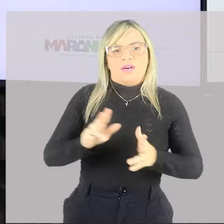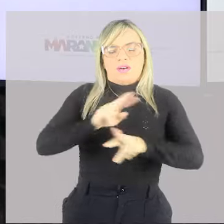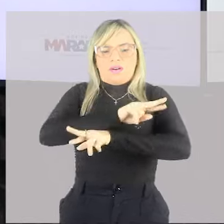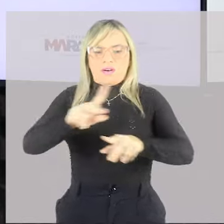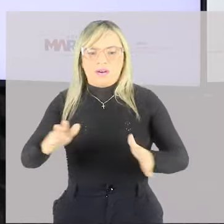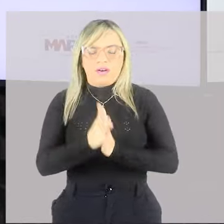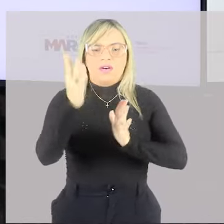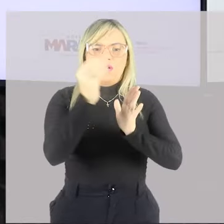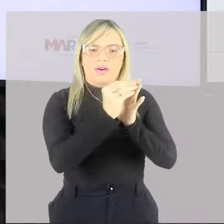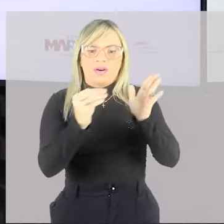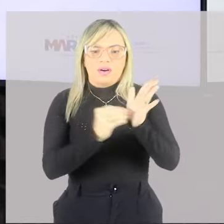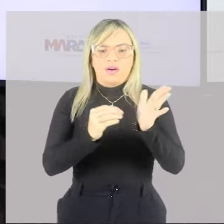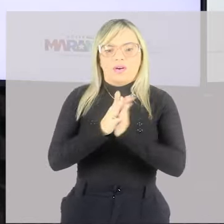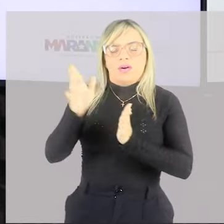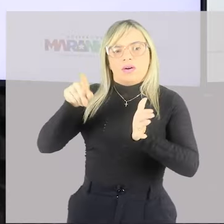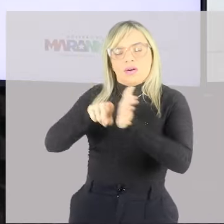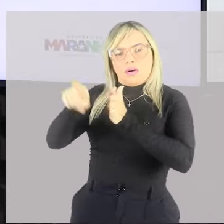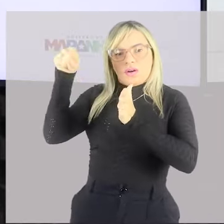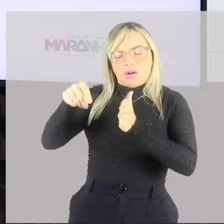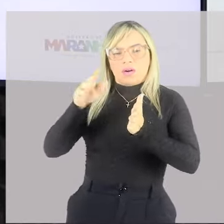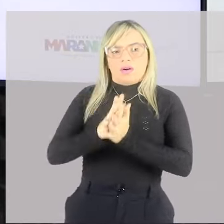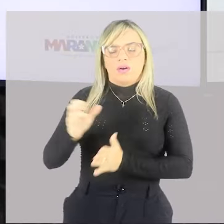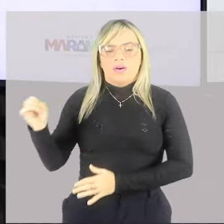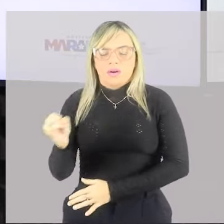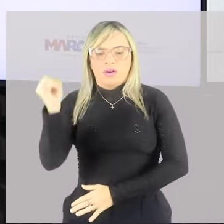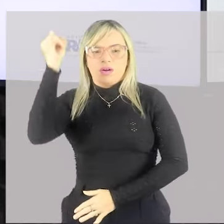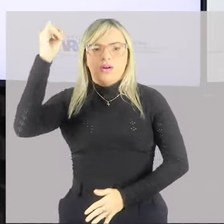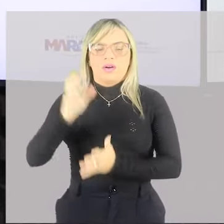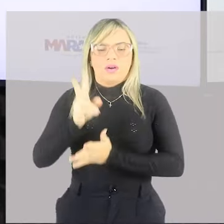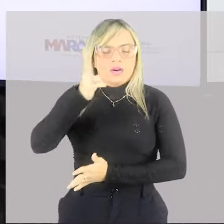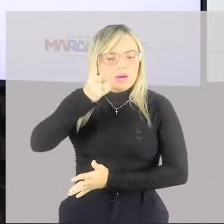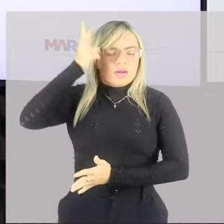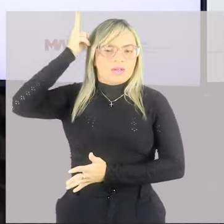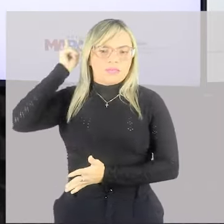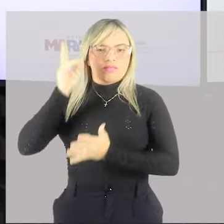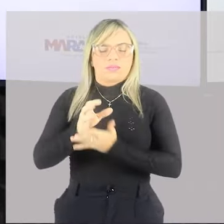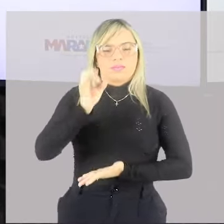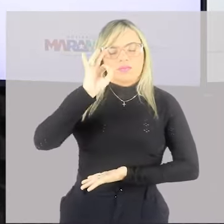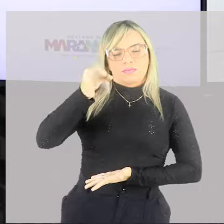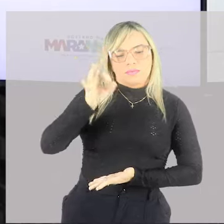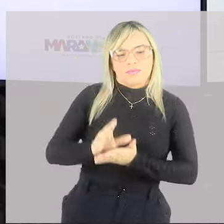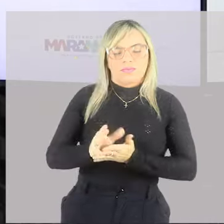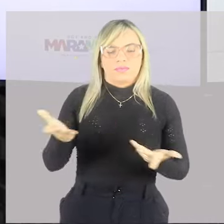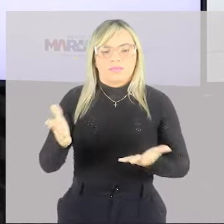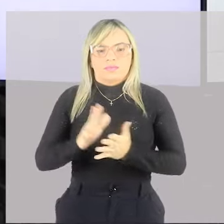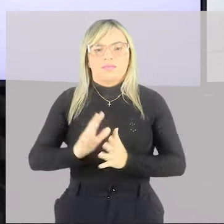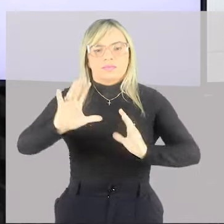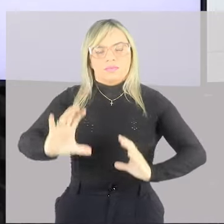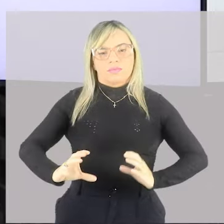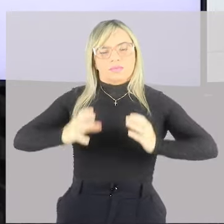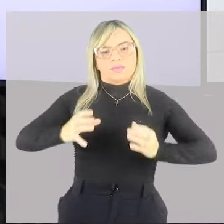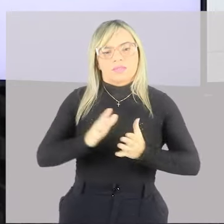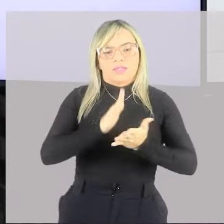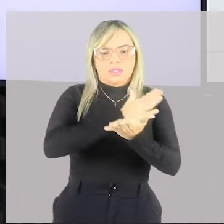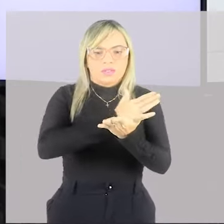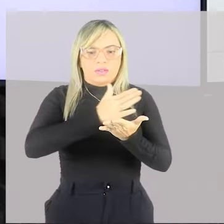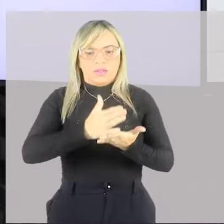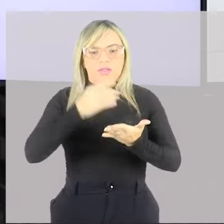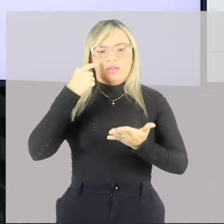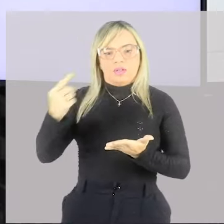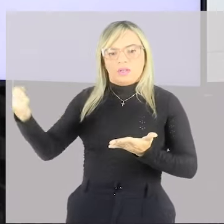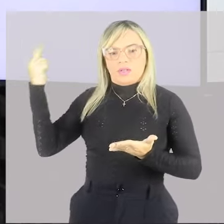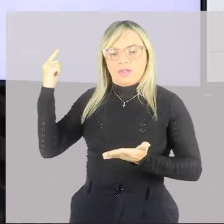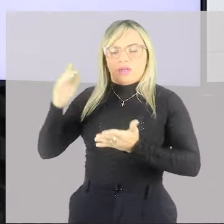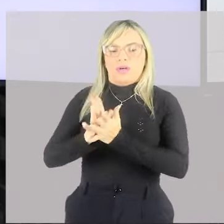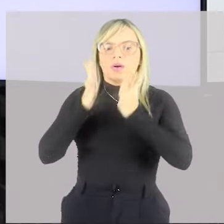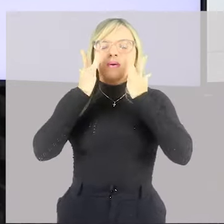assuntos e questões que são pertinentes a outros vestibulares certo a outros concursos Então vamos começar bom eu vou começar com a arte